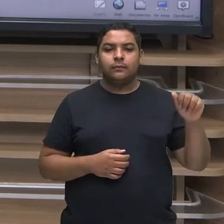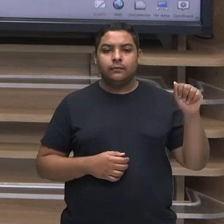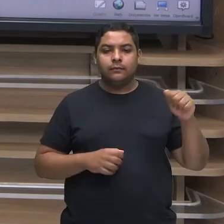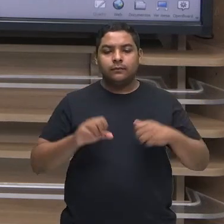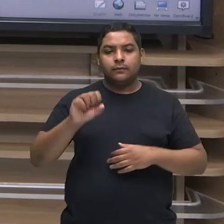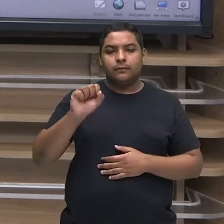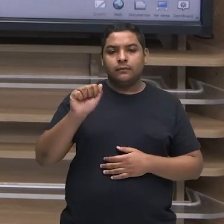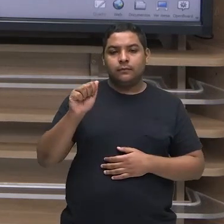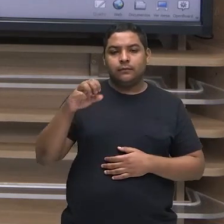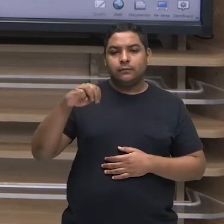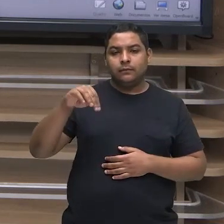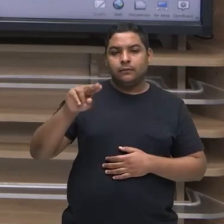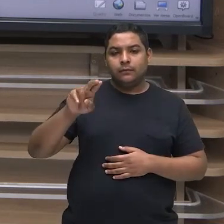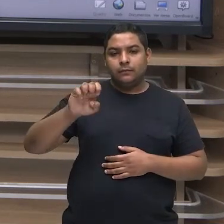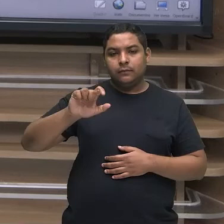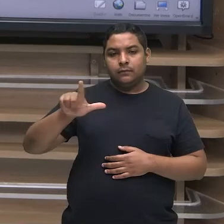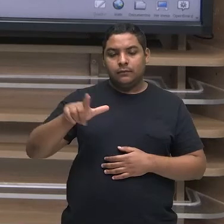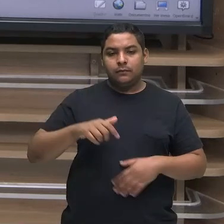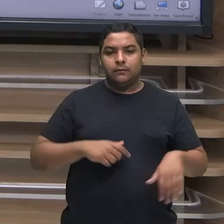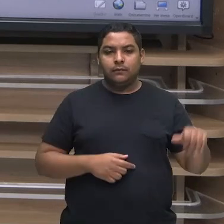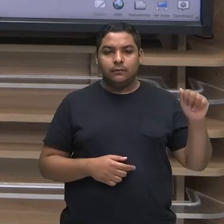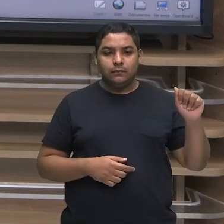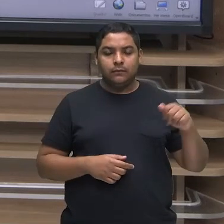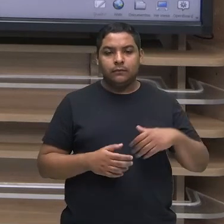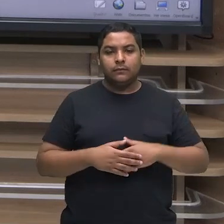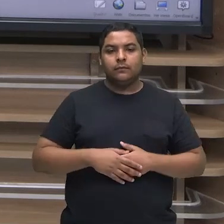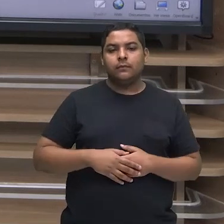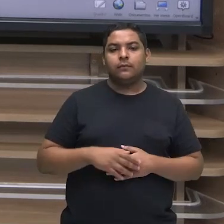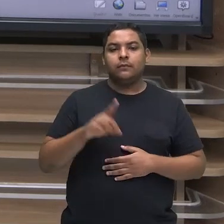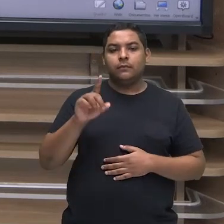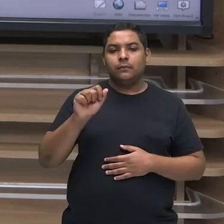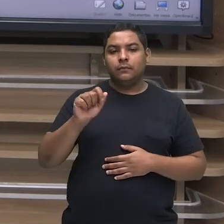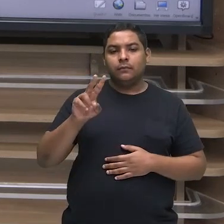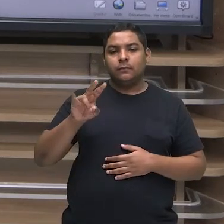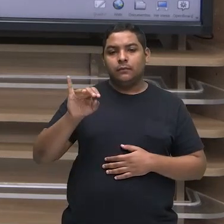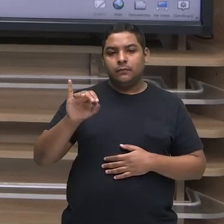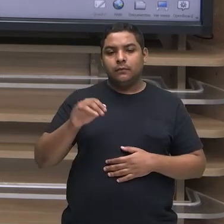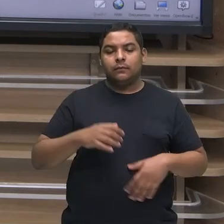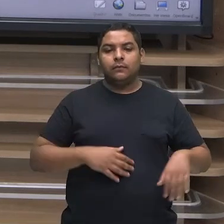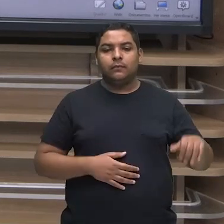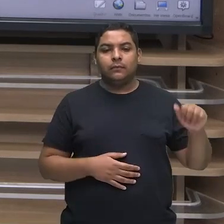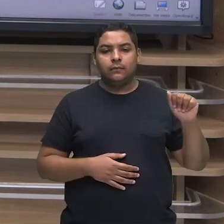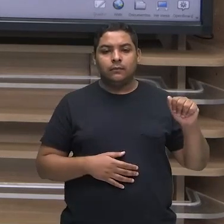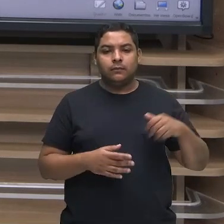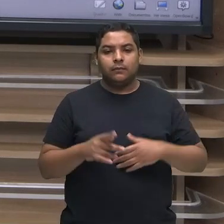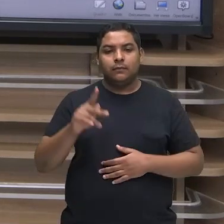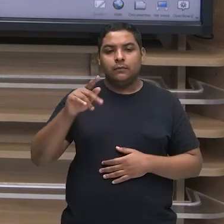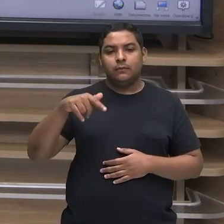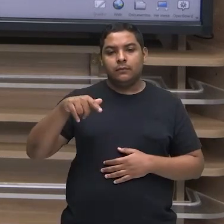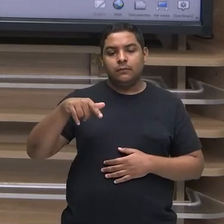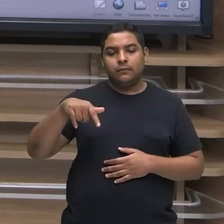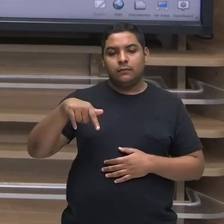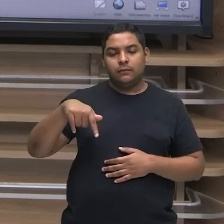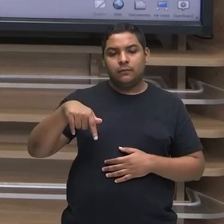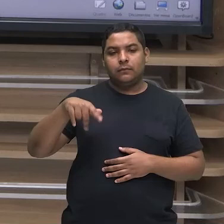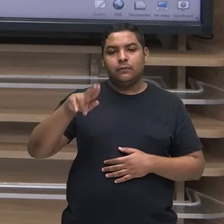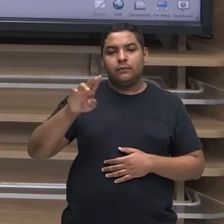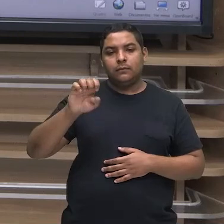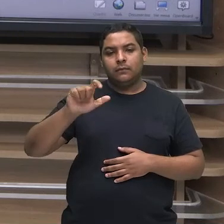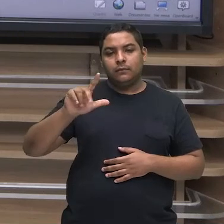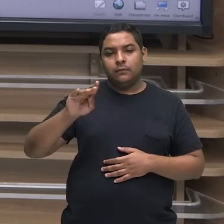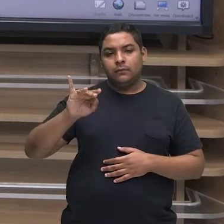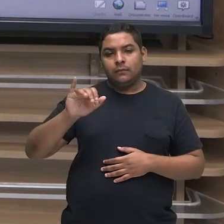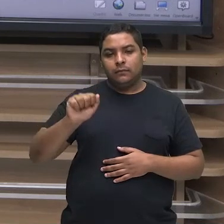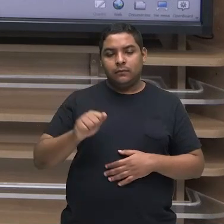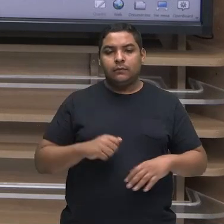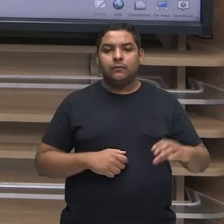o Davi Lucas a letra A, o Samuel A e a Kélbia é letra C. Então,